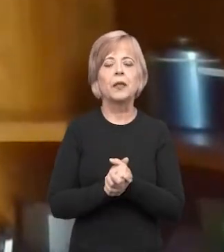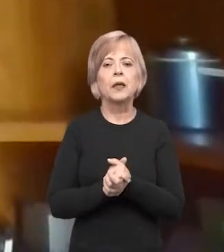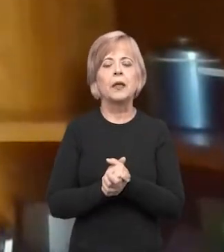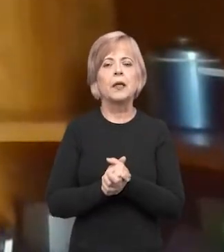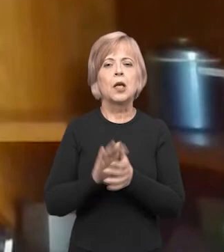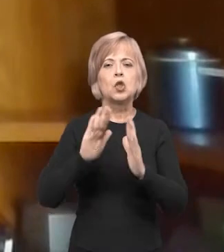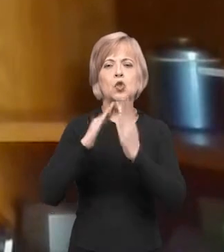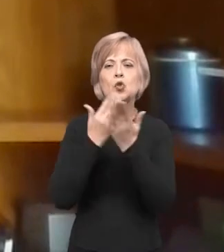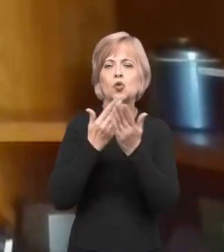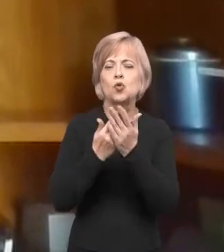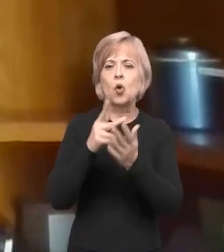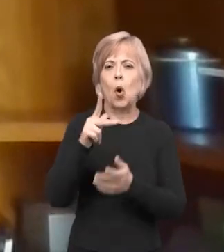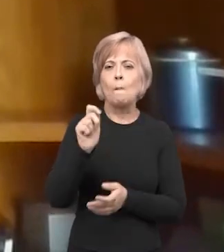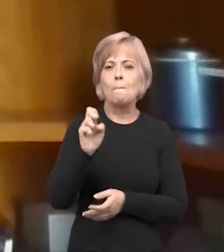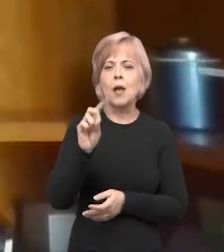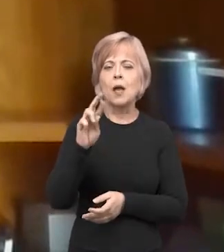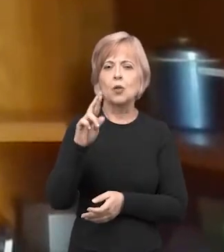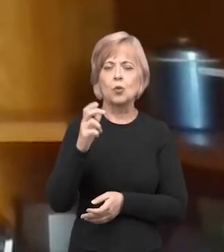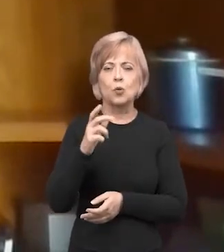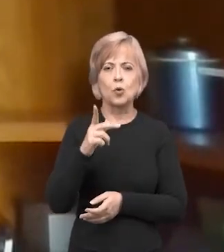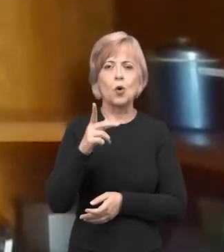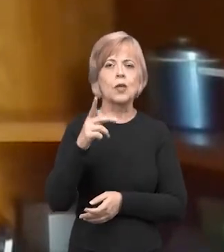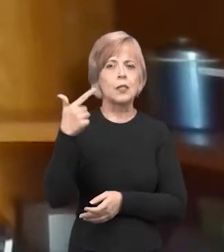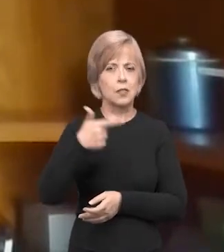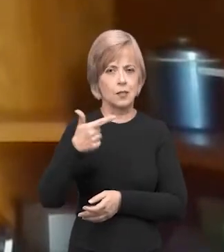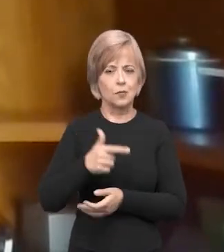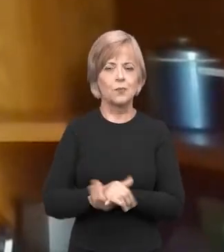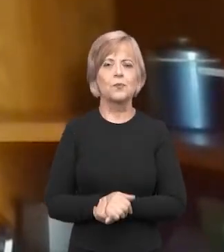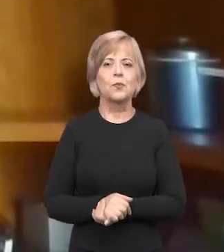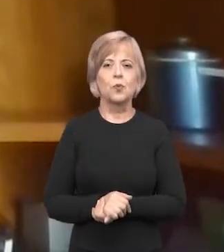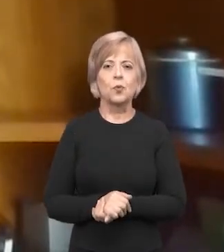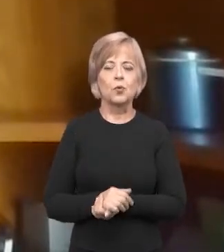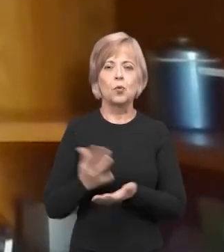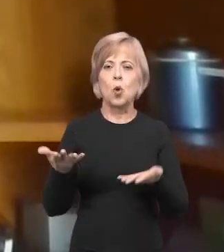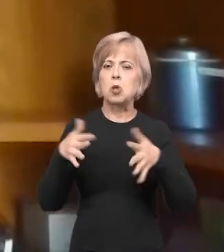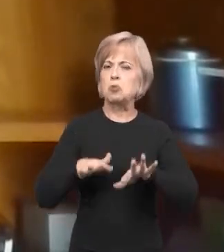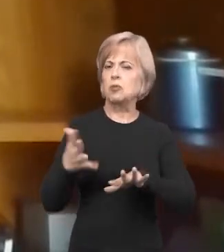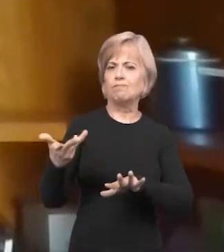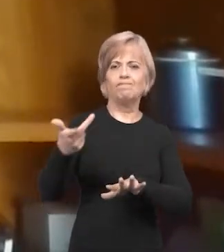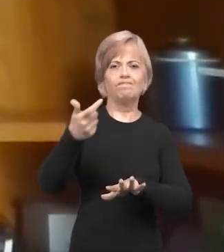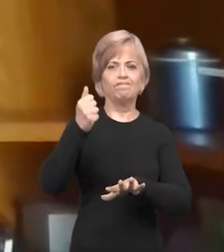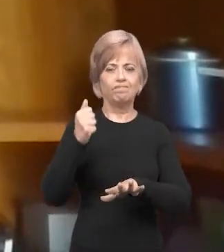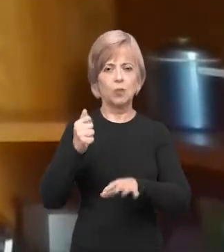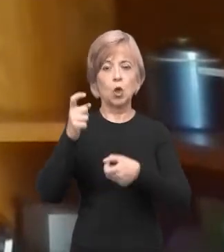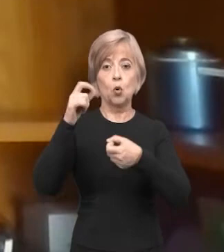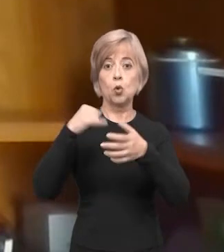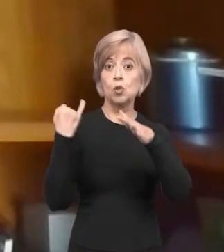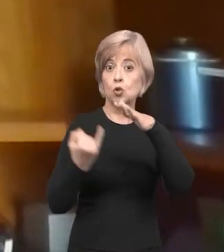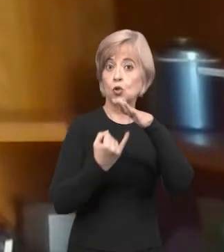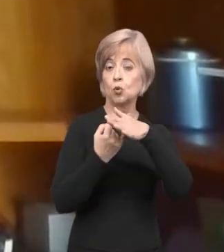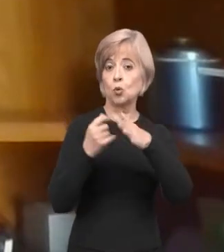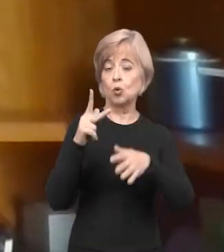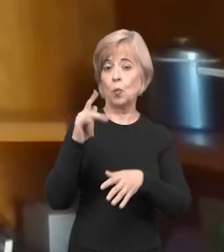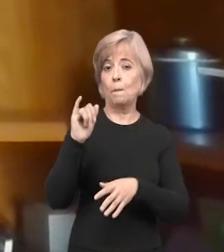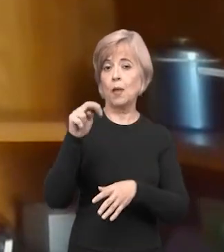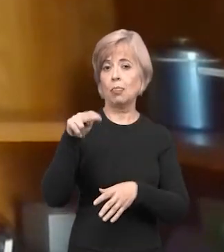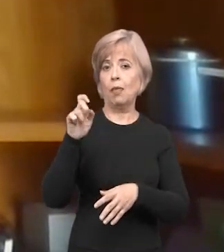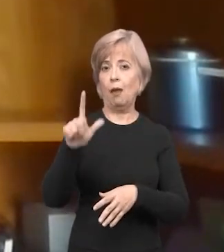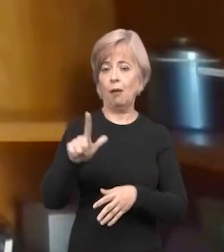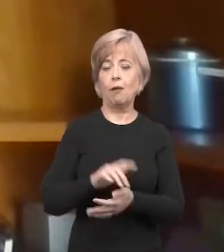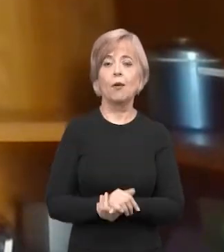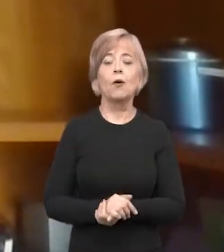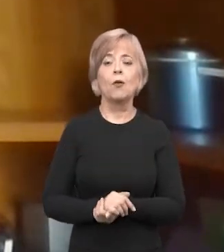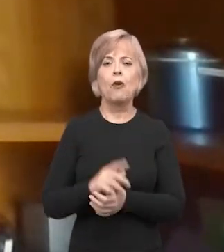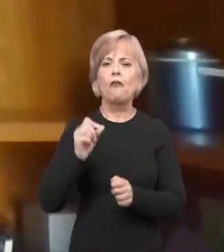Colégio Pedro II, que faz um trabalho incrível de inclusão, e Instituto Felipe Pinel. E nós criamos